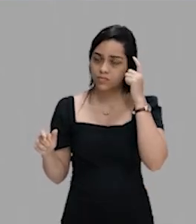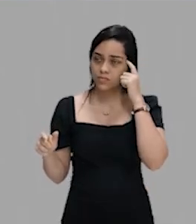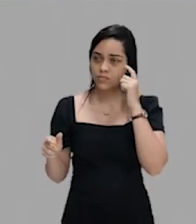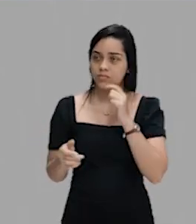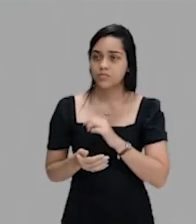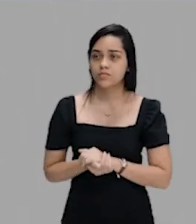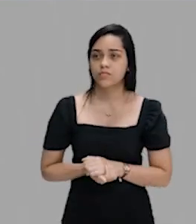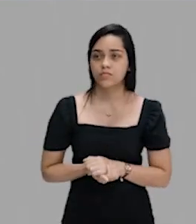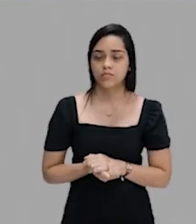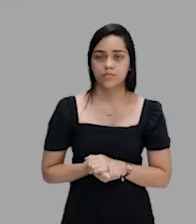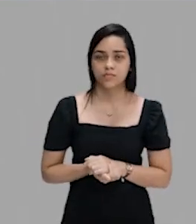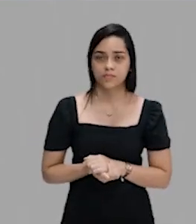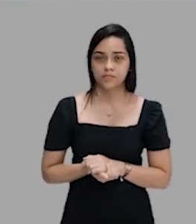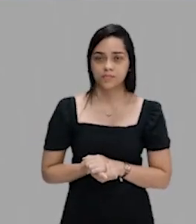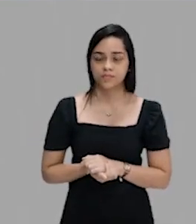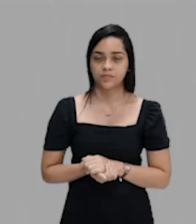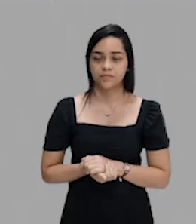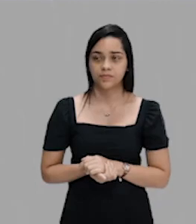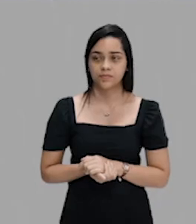pensamento